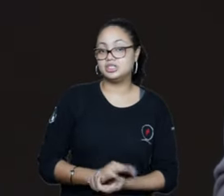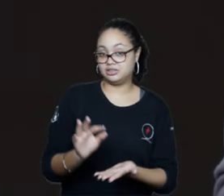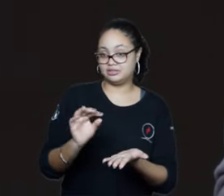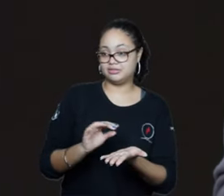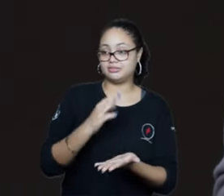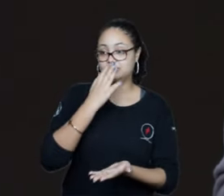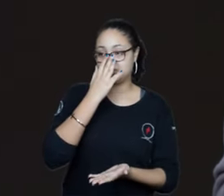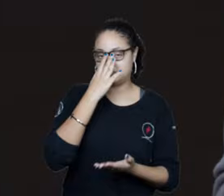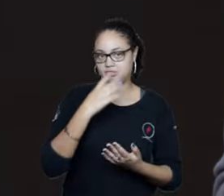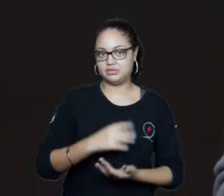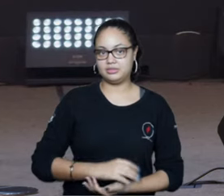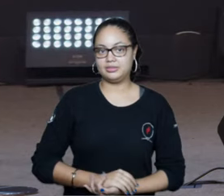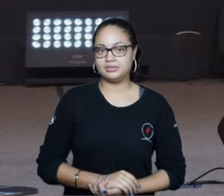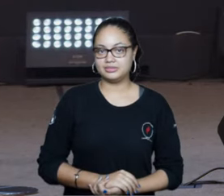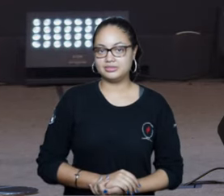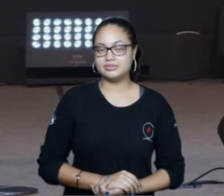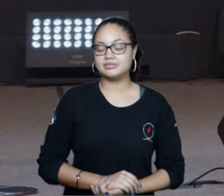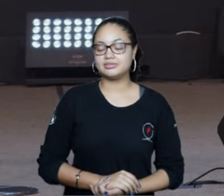honesto